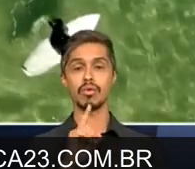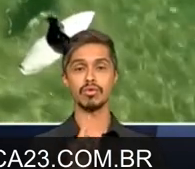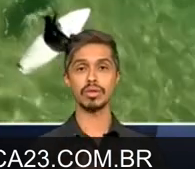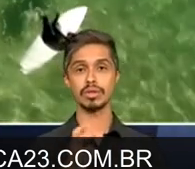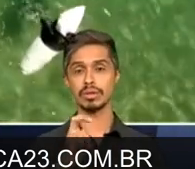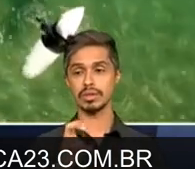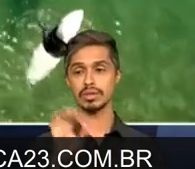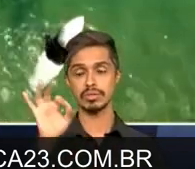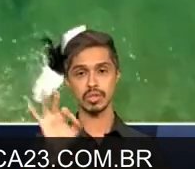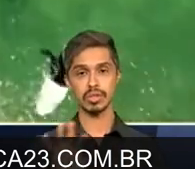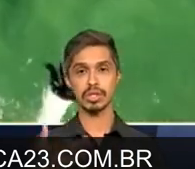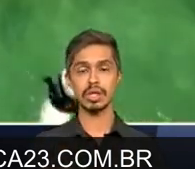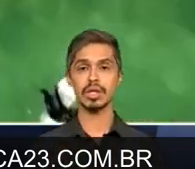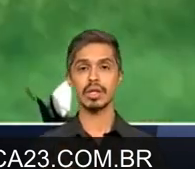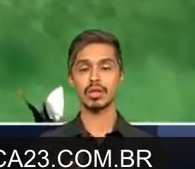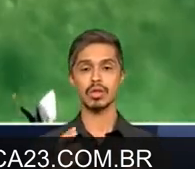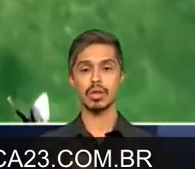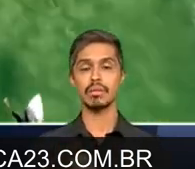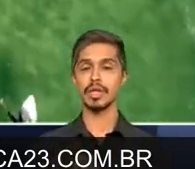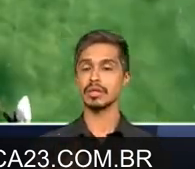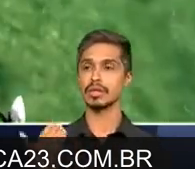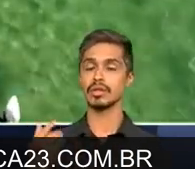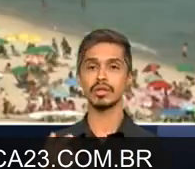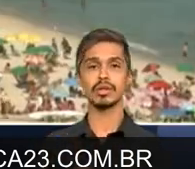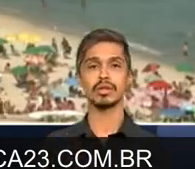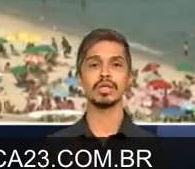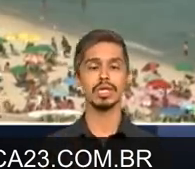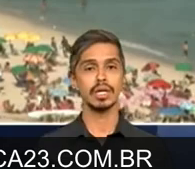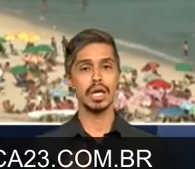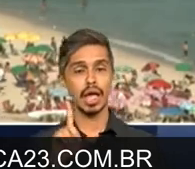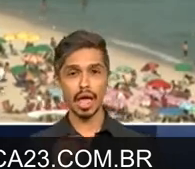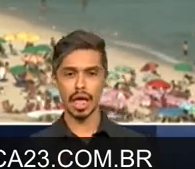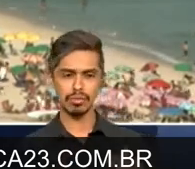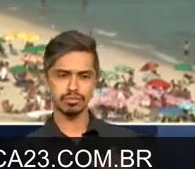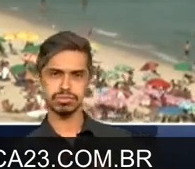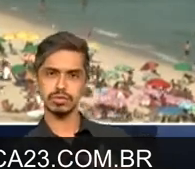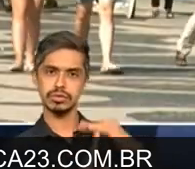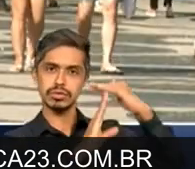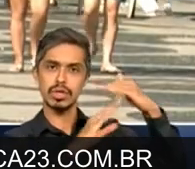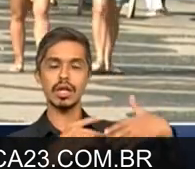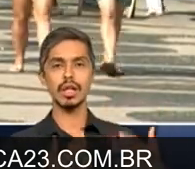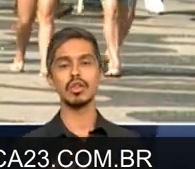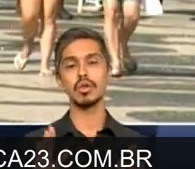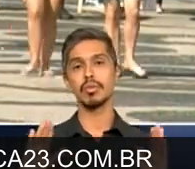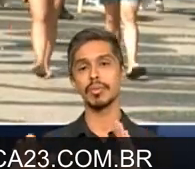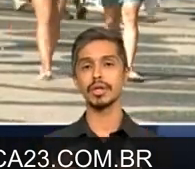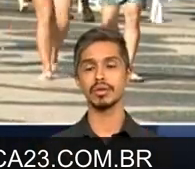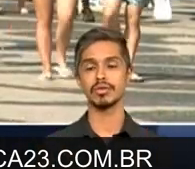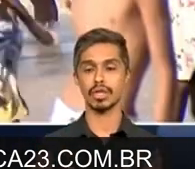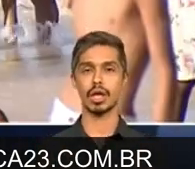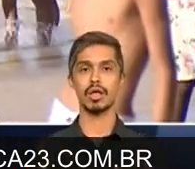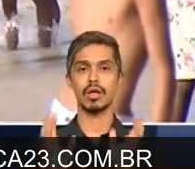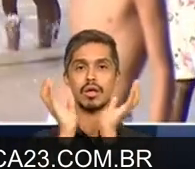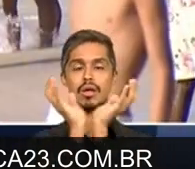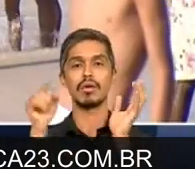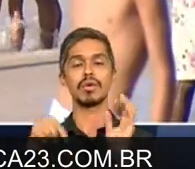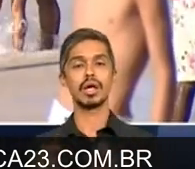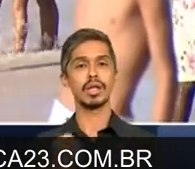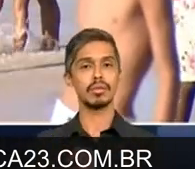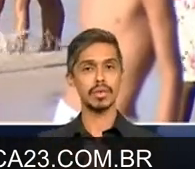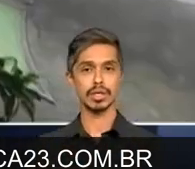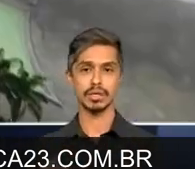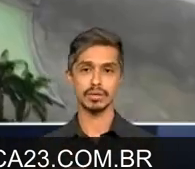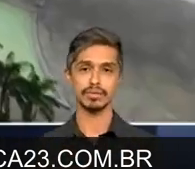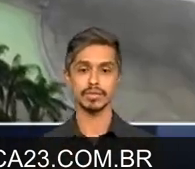total arrecadado em 2014, até então um recorde, durante a Copa do Mundo no Brasil. No ano passado,